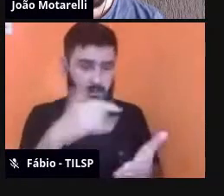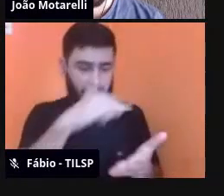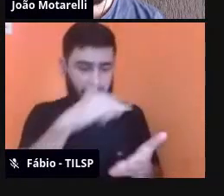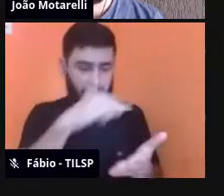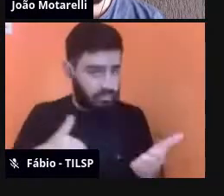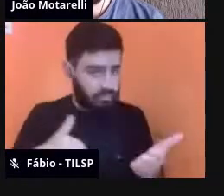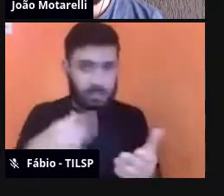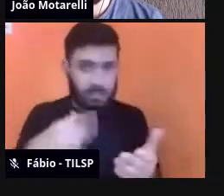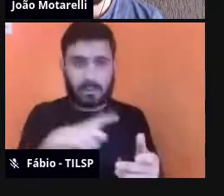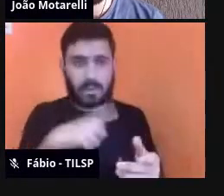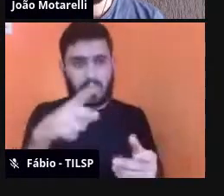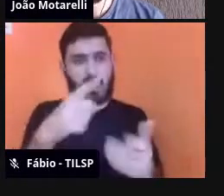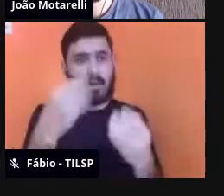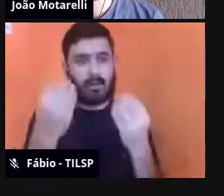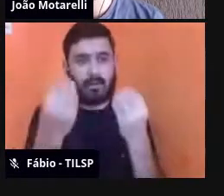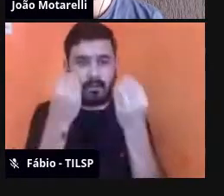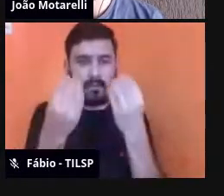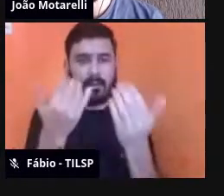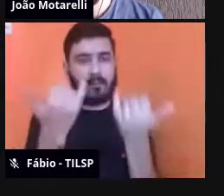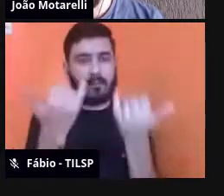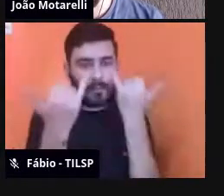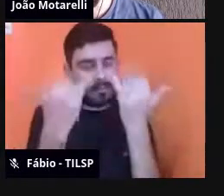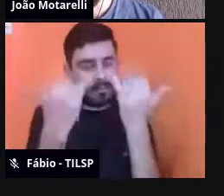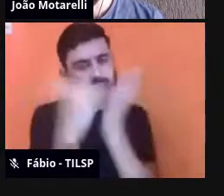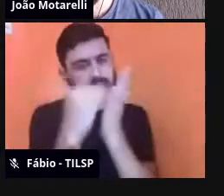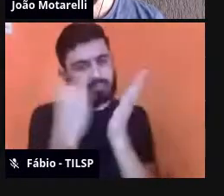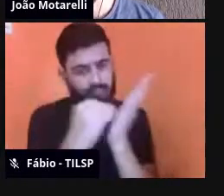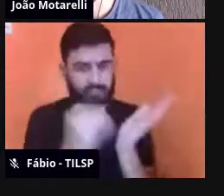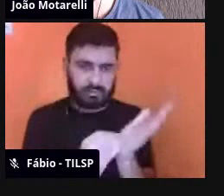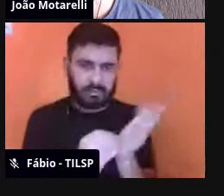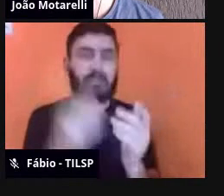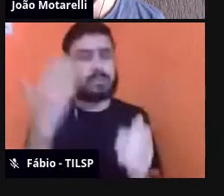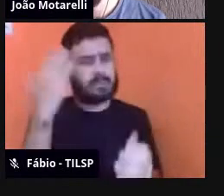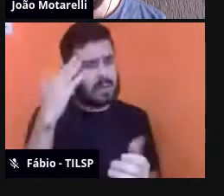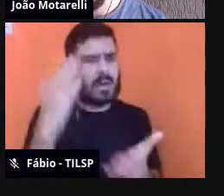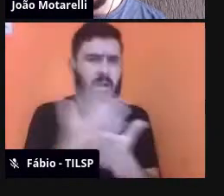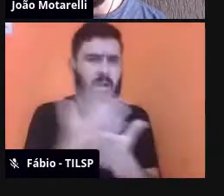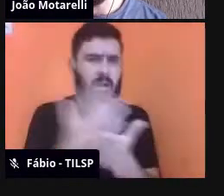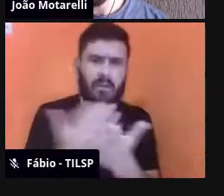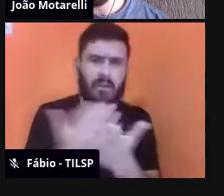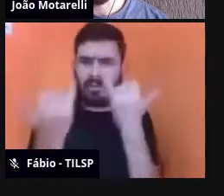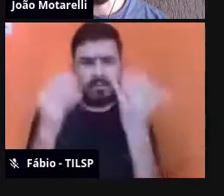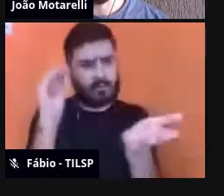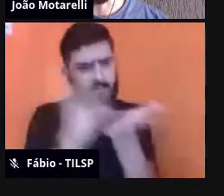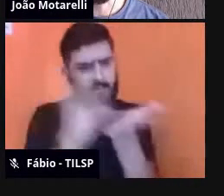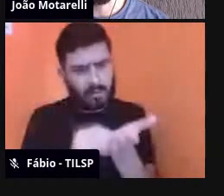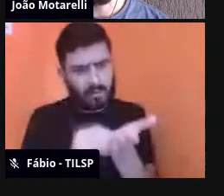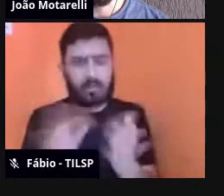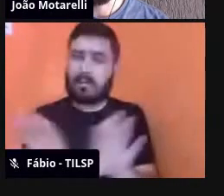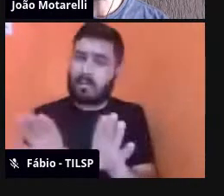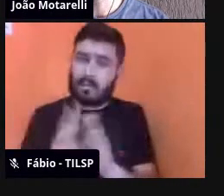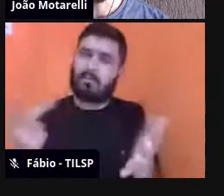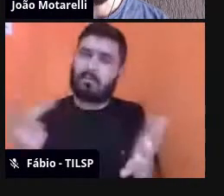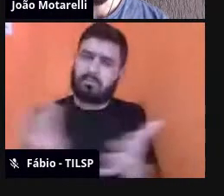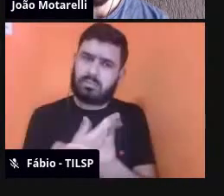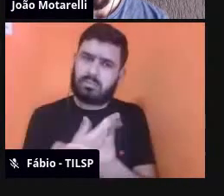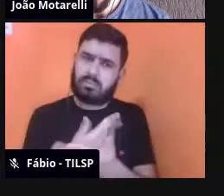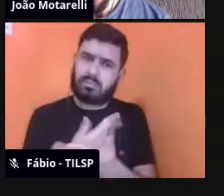possivelmente. Então, a gente sabe que isso é muito subdiagnosticado e que a prevalência possivelmente ela é muito maior que isso,